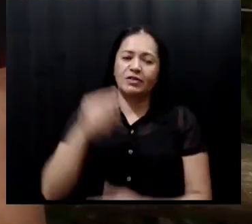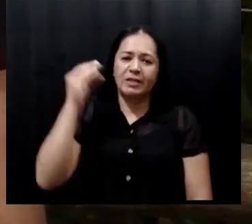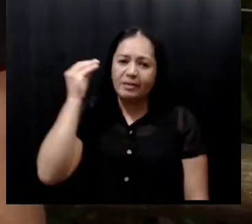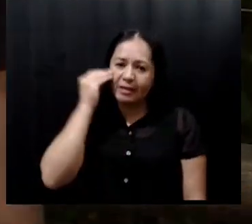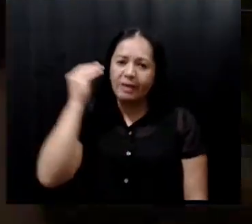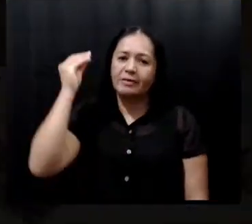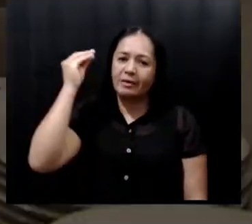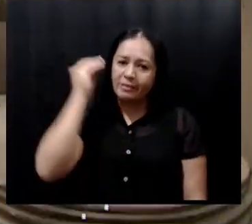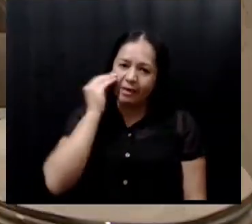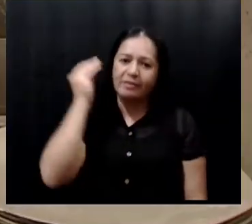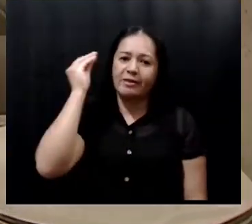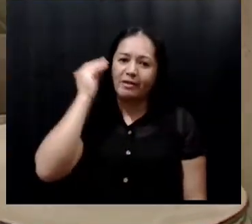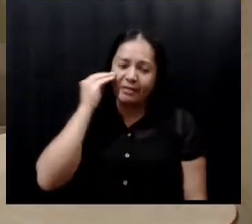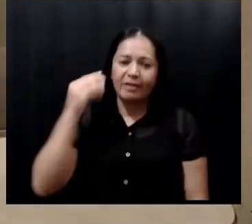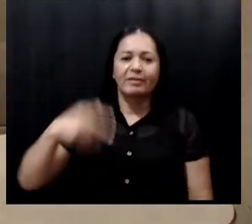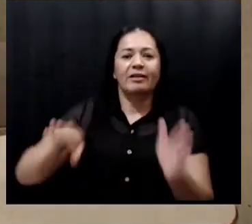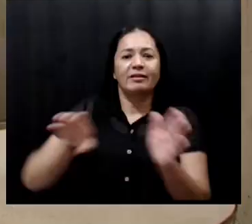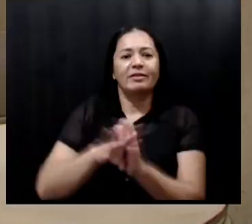hora vai acontecer.